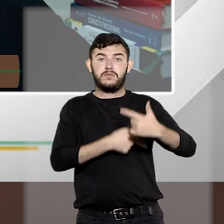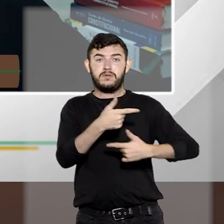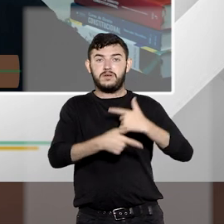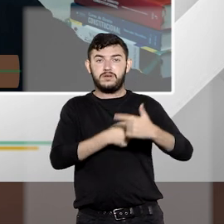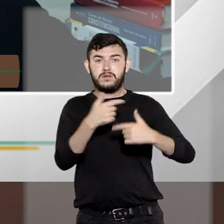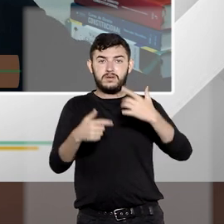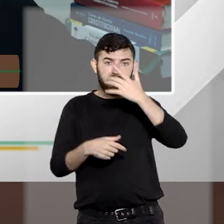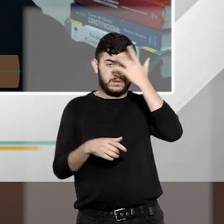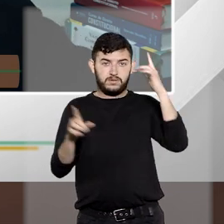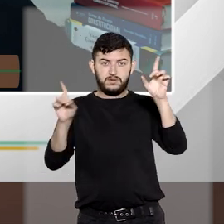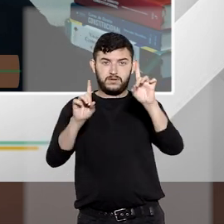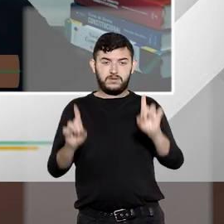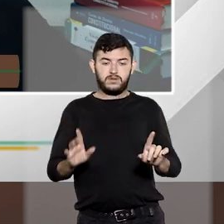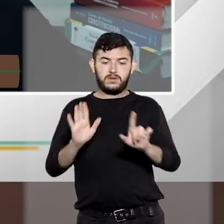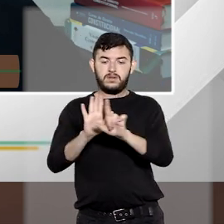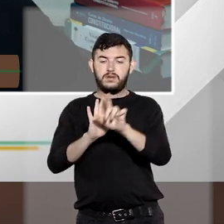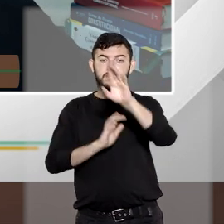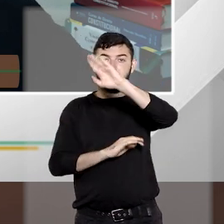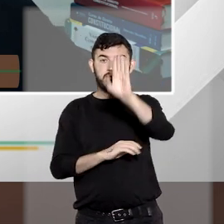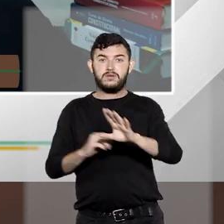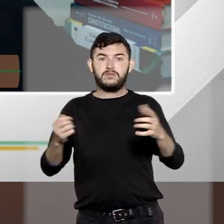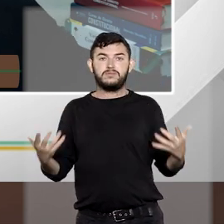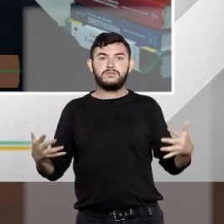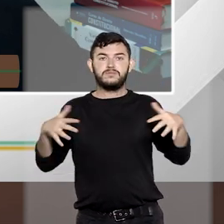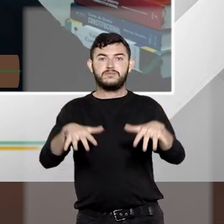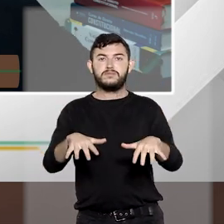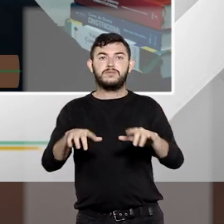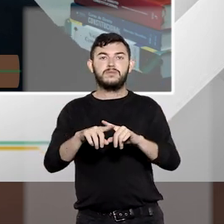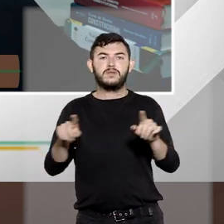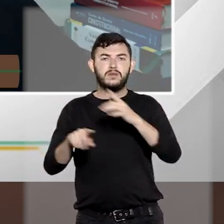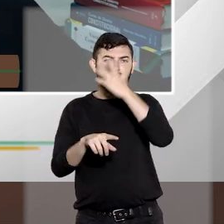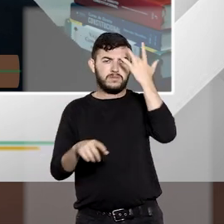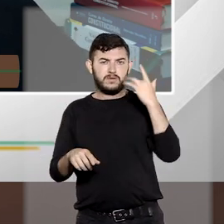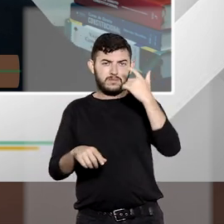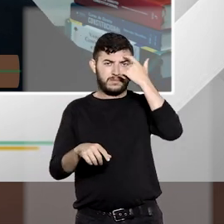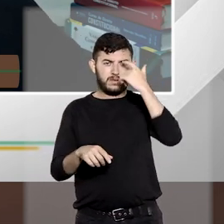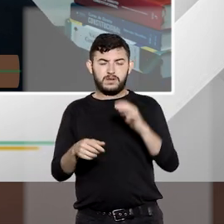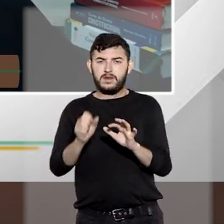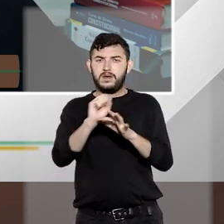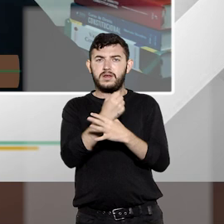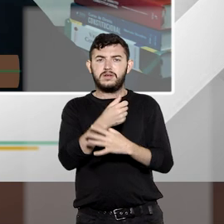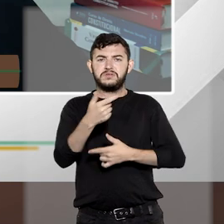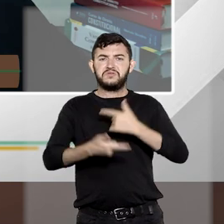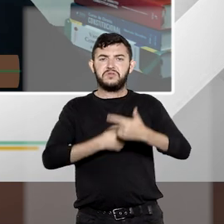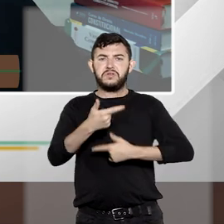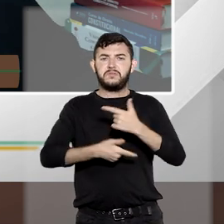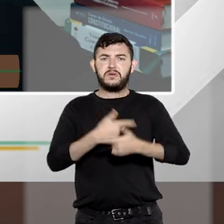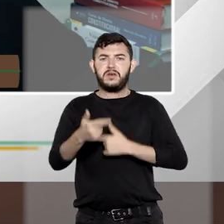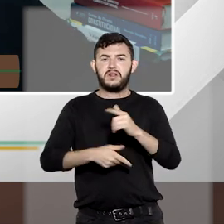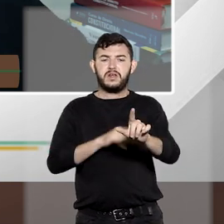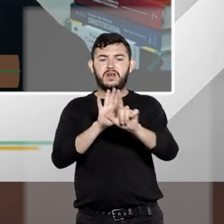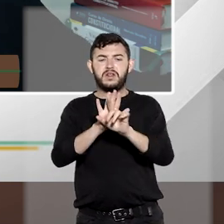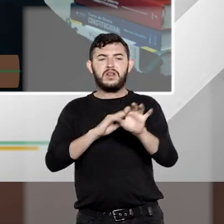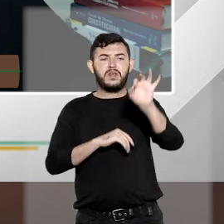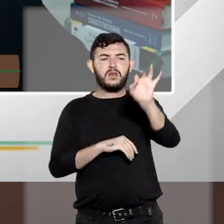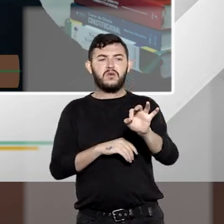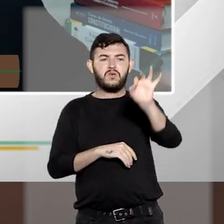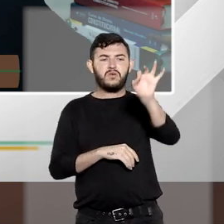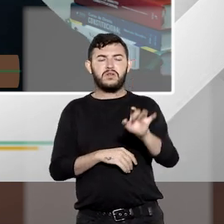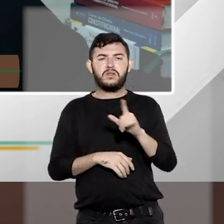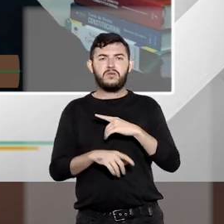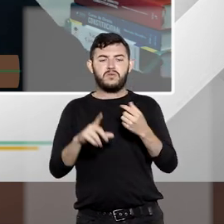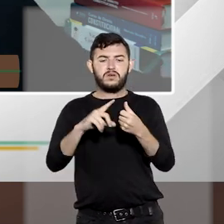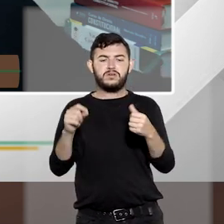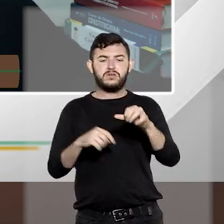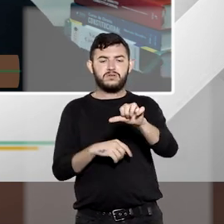de Inclusão. Ao contrário do que muitas pessoas pensam, né, de que a única garantia do trabalho ali seria a lei de cotas, né, que nada mais é do que um artigo 93